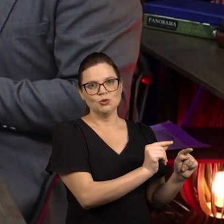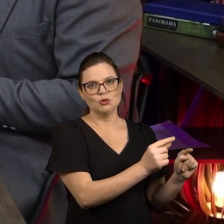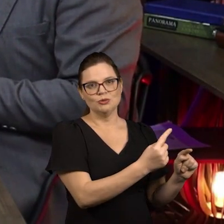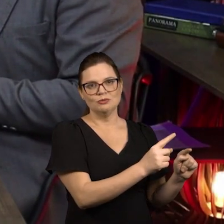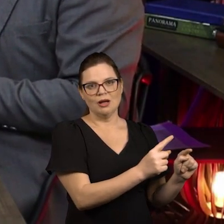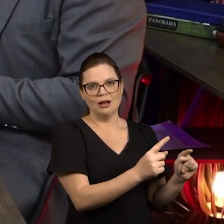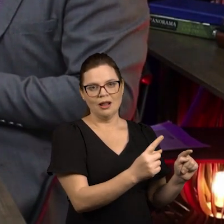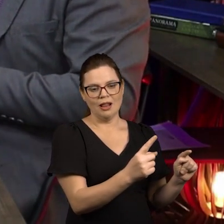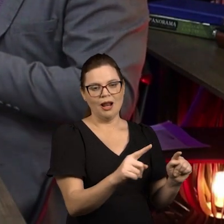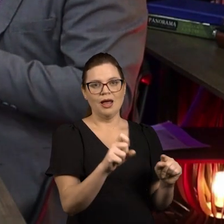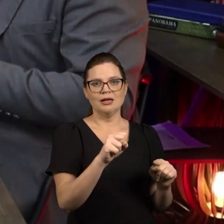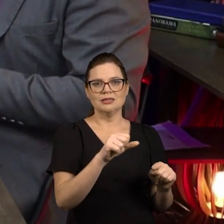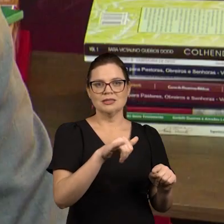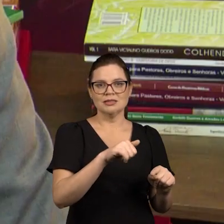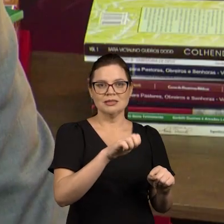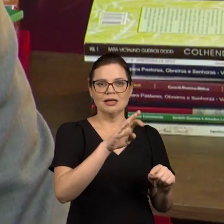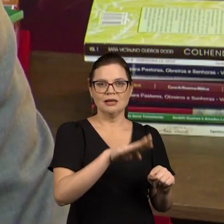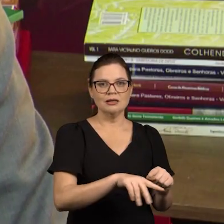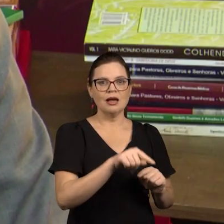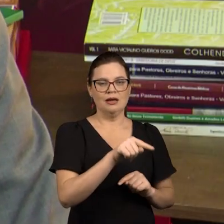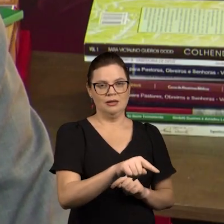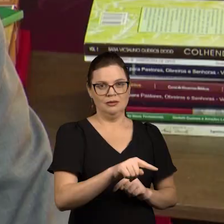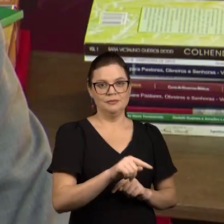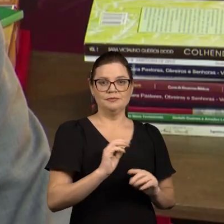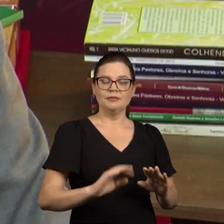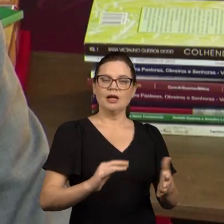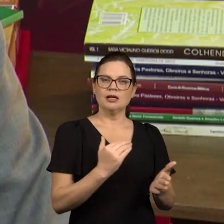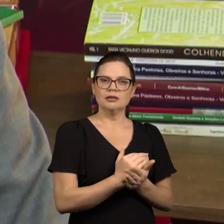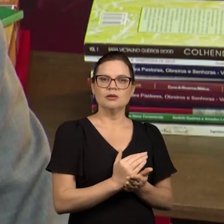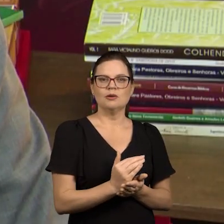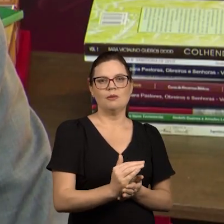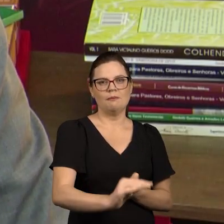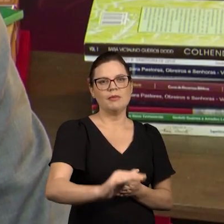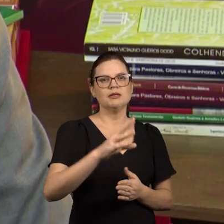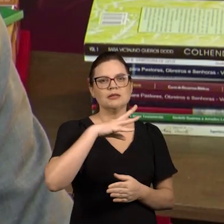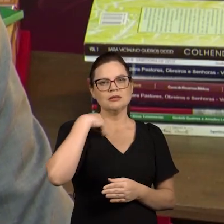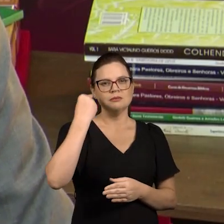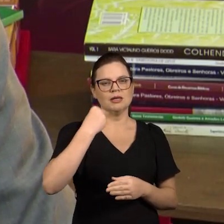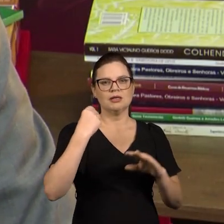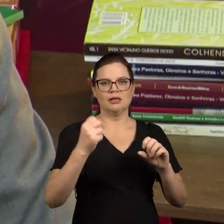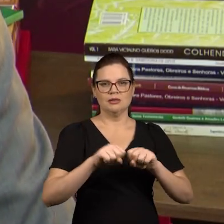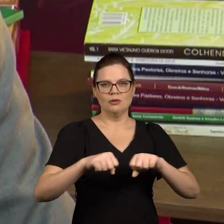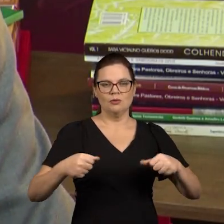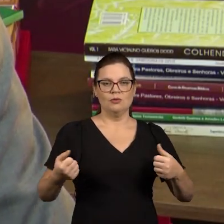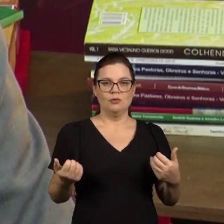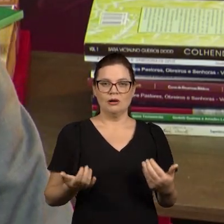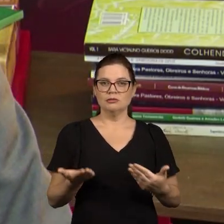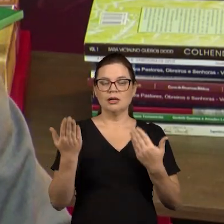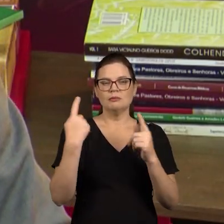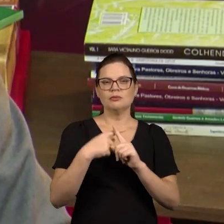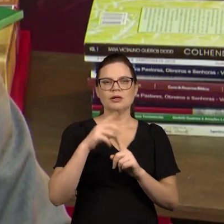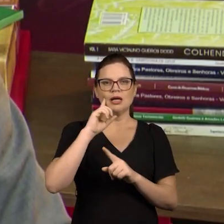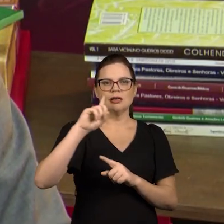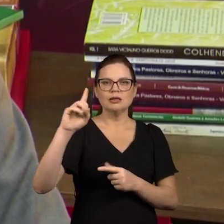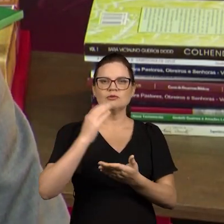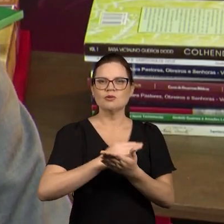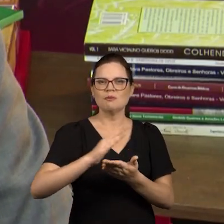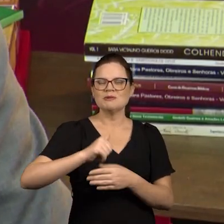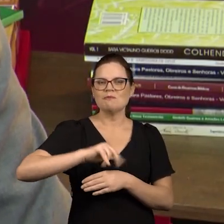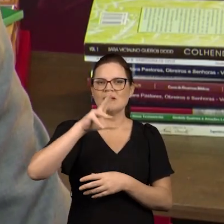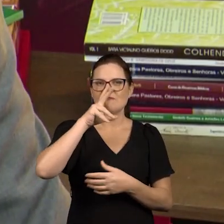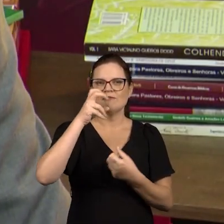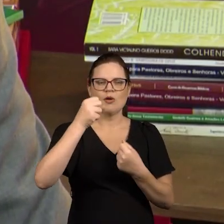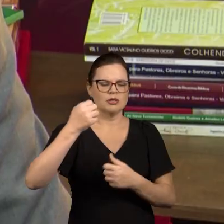desses altares, né? Porque Deus começa a intensificar e se revelar e falar ainda mais da promessa que ele